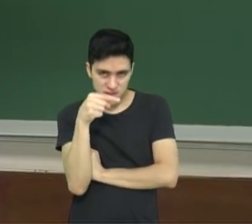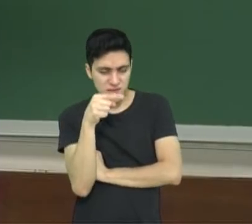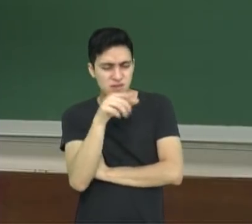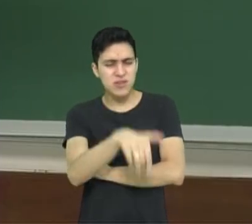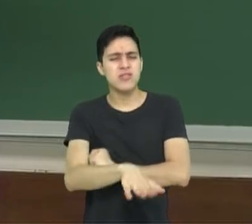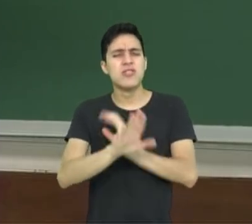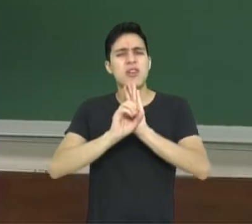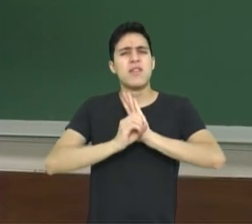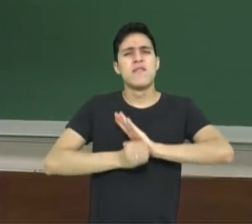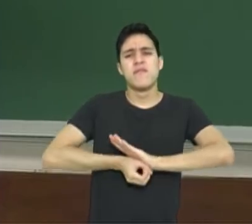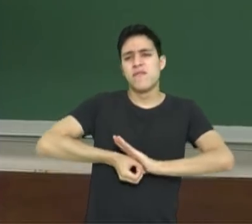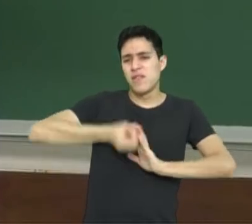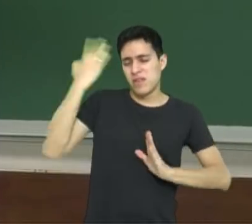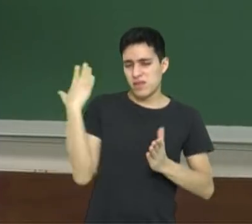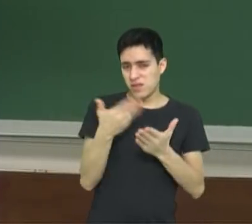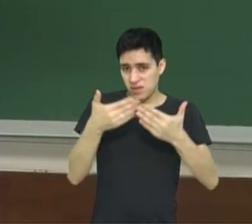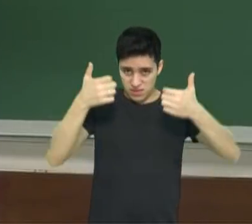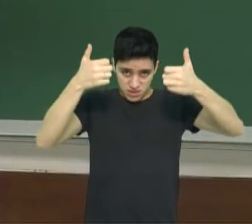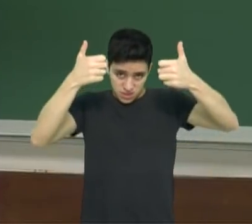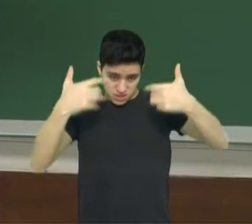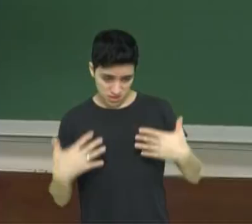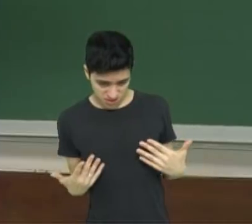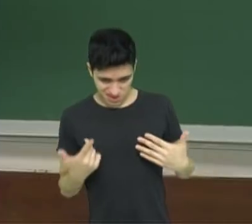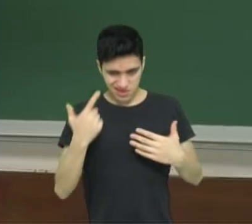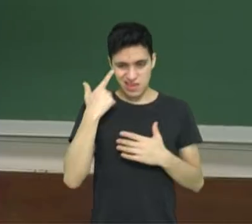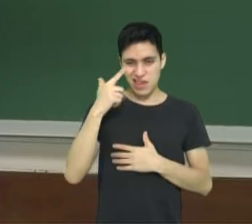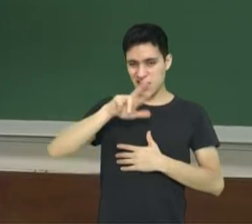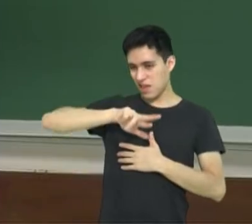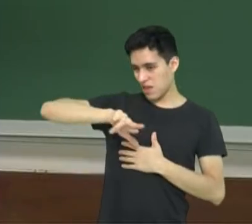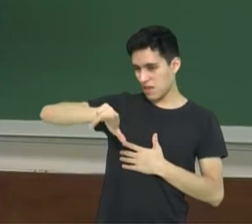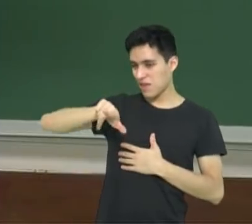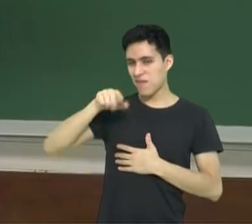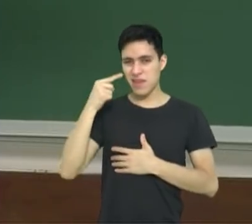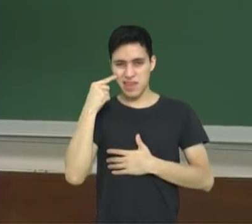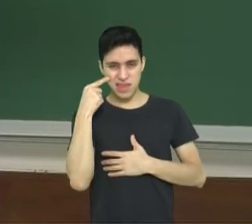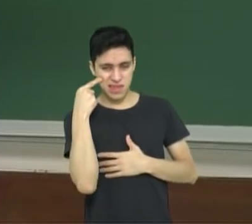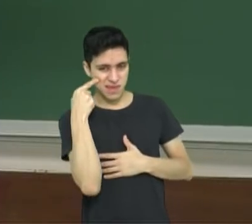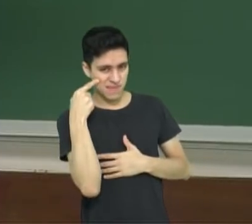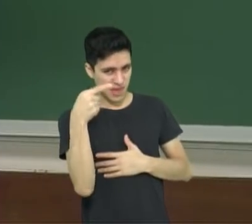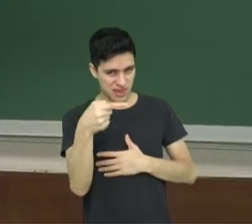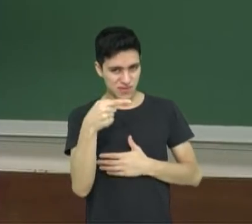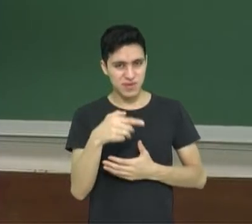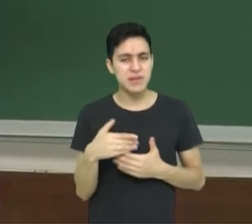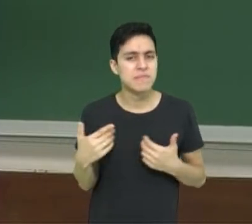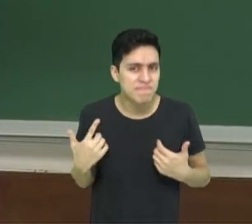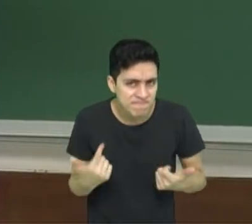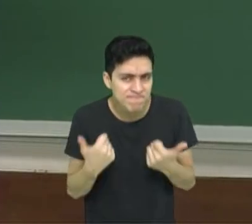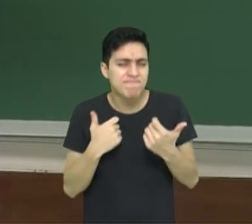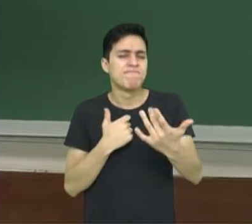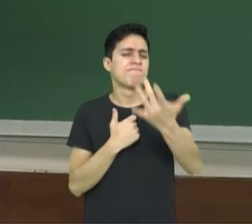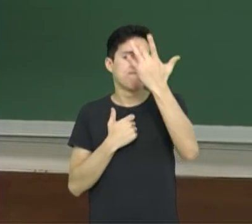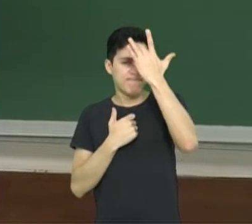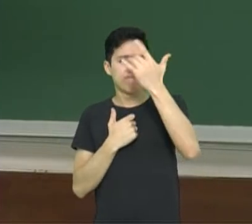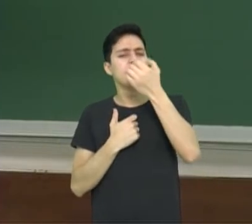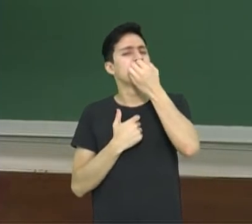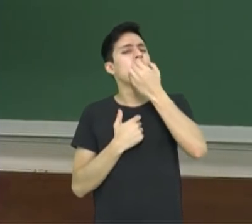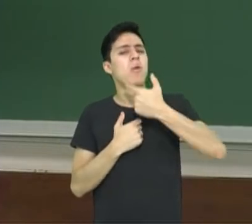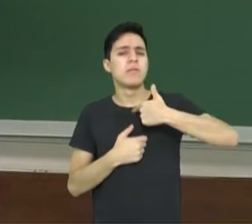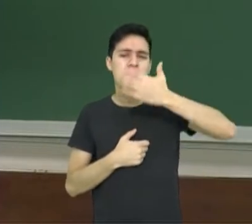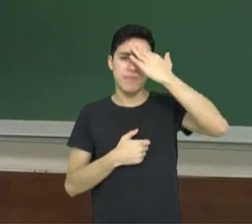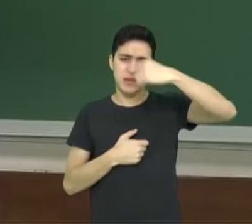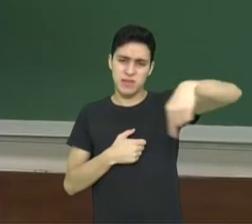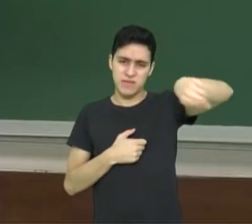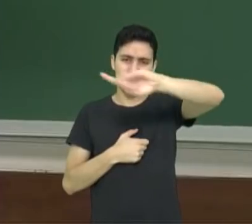isso nas aulas, né? Você lembrou que a palavra diferença é conta de menos? Hã? Muito bem, gostei de saber disso.